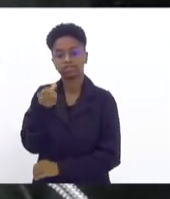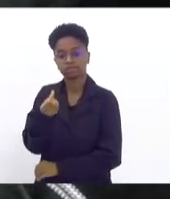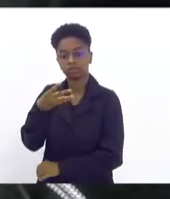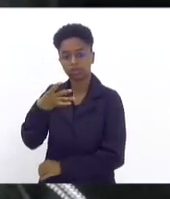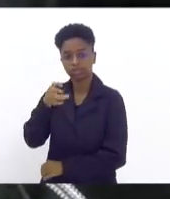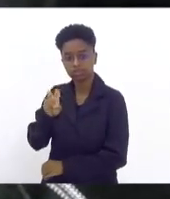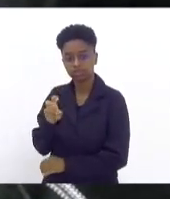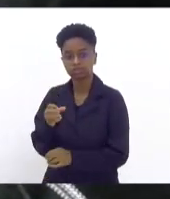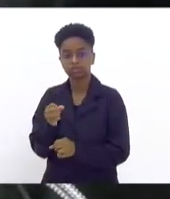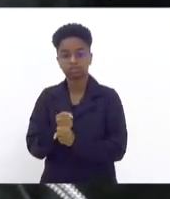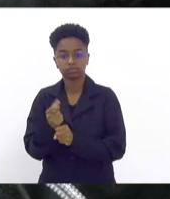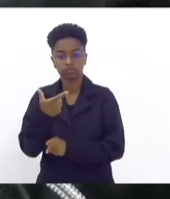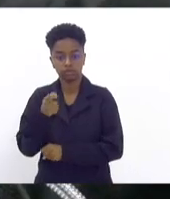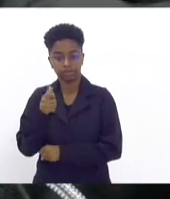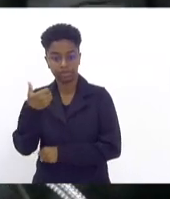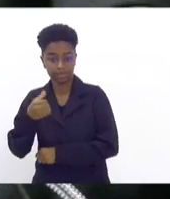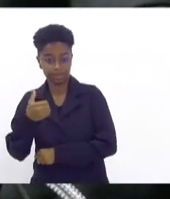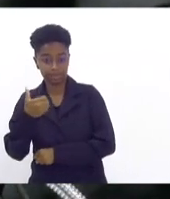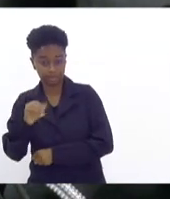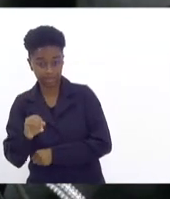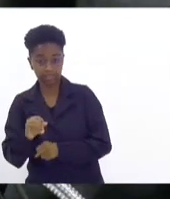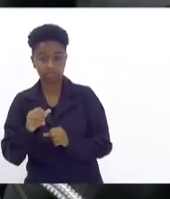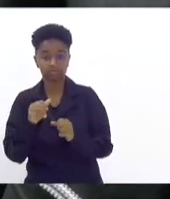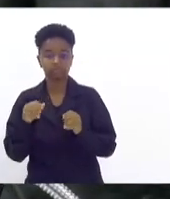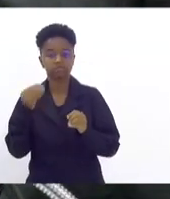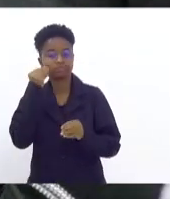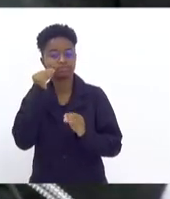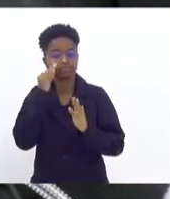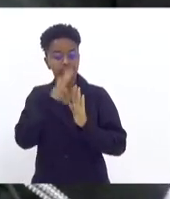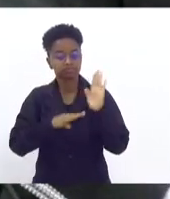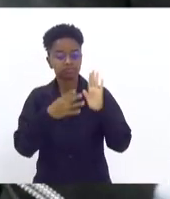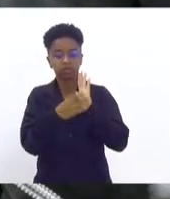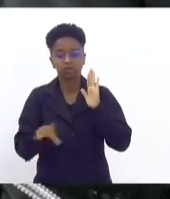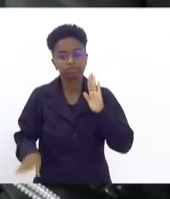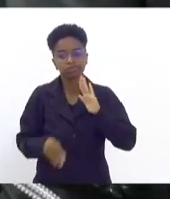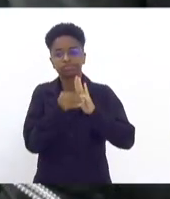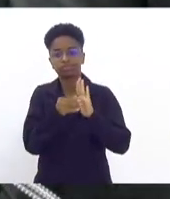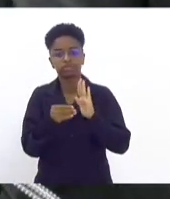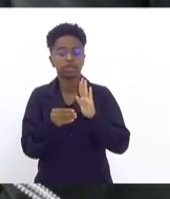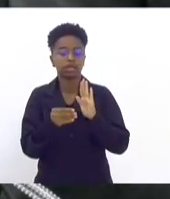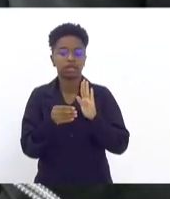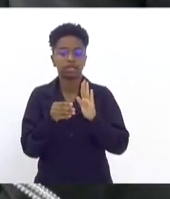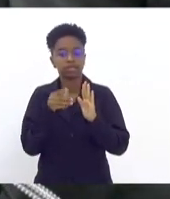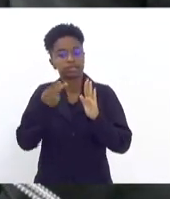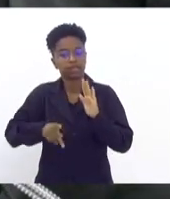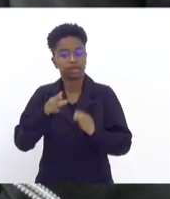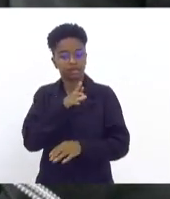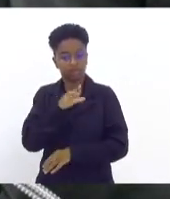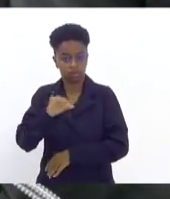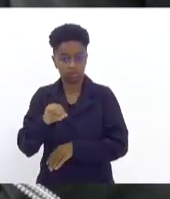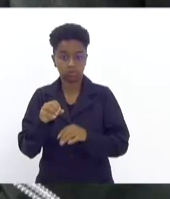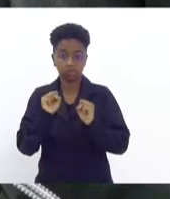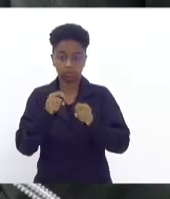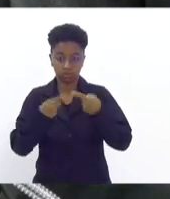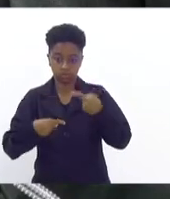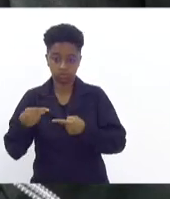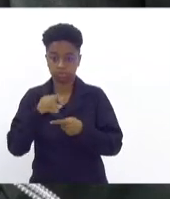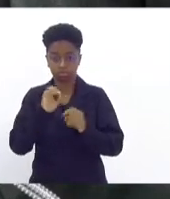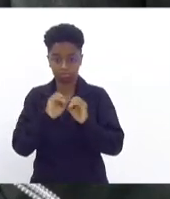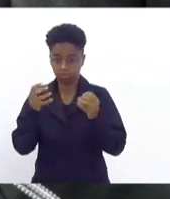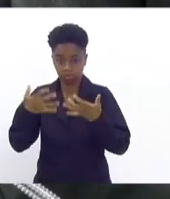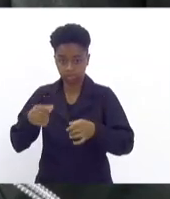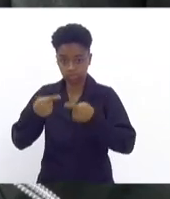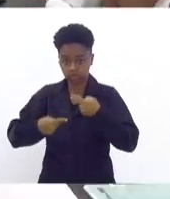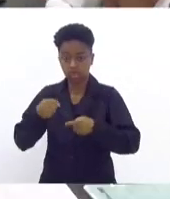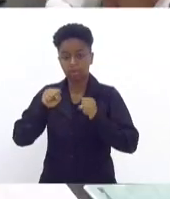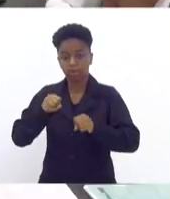de 6 de janeiro de 2010, para incluir alguma data comemorativa no calendário oficial do Estado do Rio de Janeiro. Em discussão, não havendo quem queira discutir, em votação, senhores que aprovam a